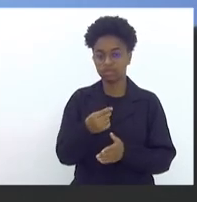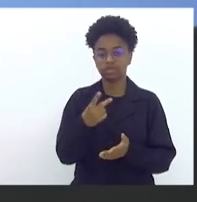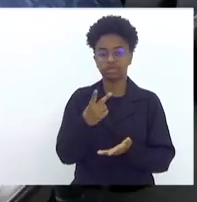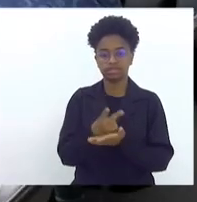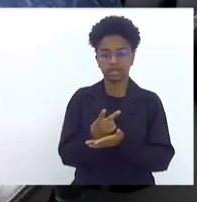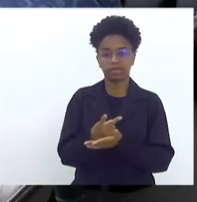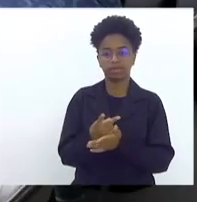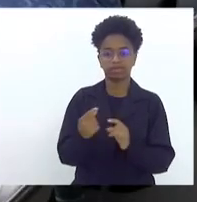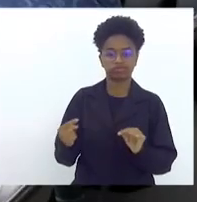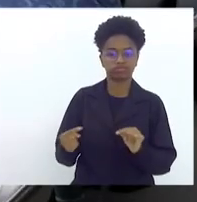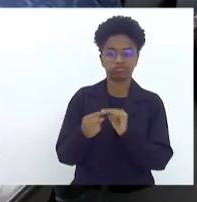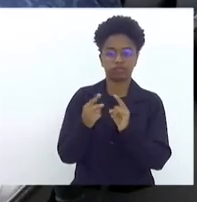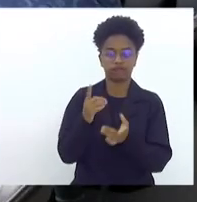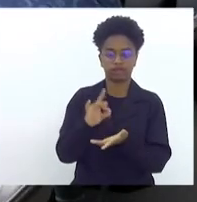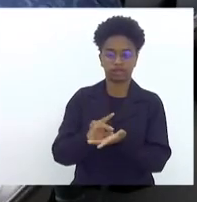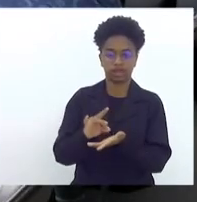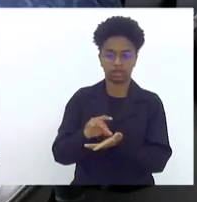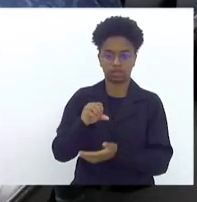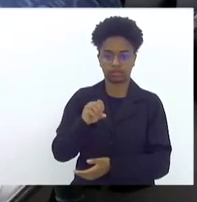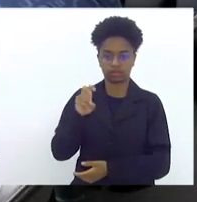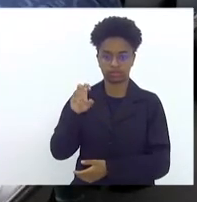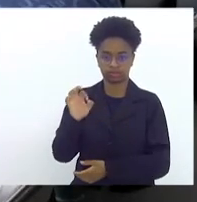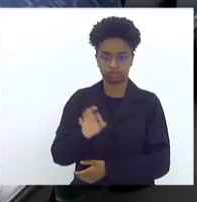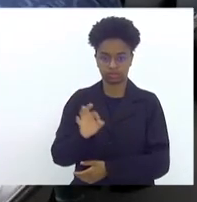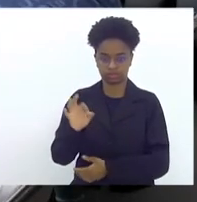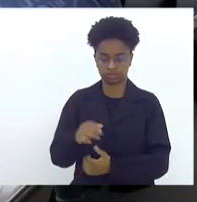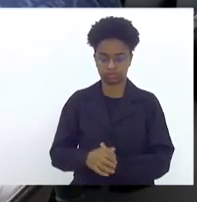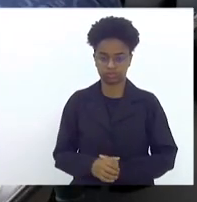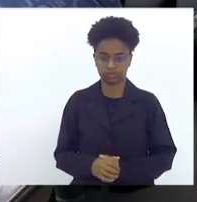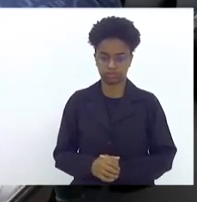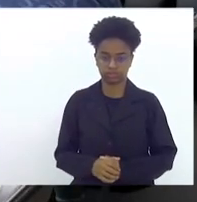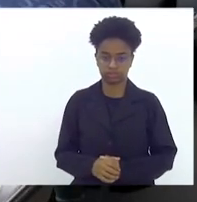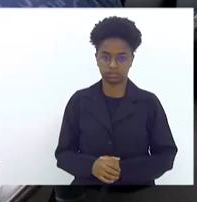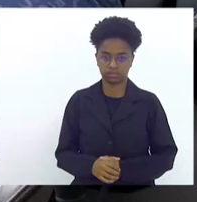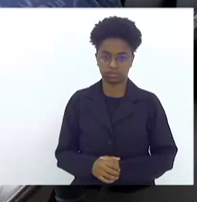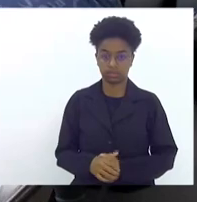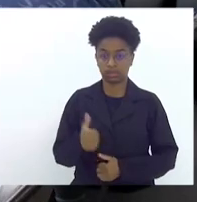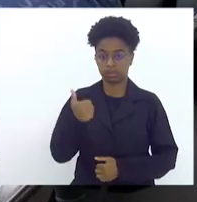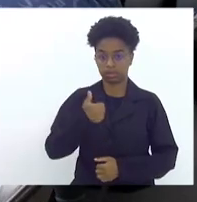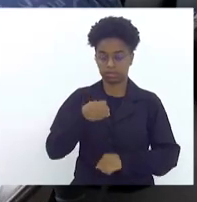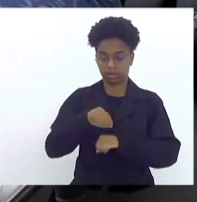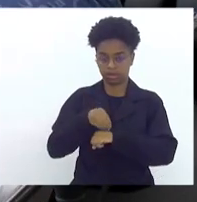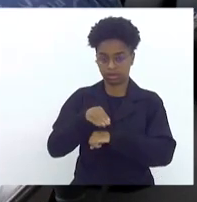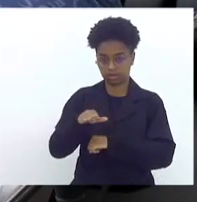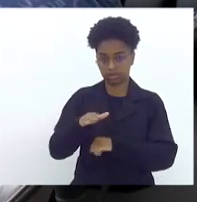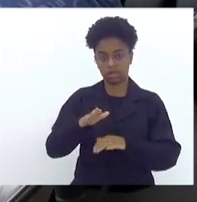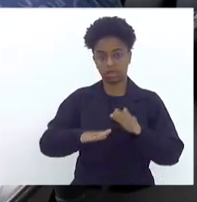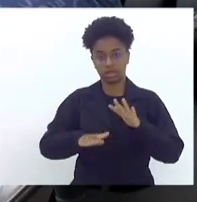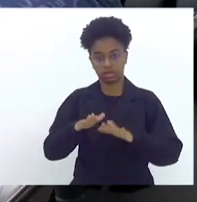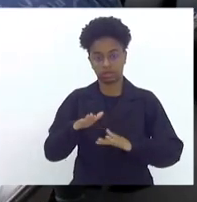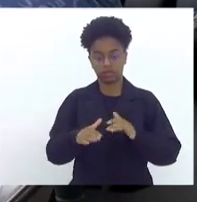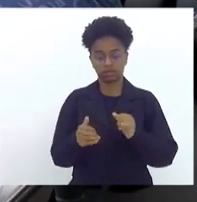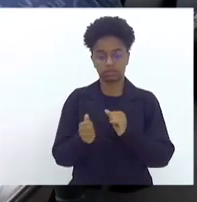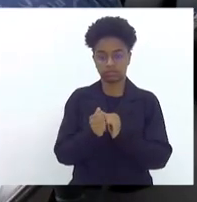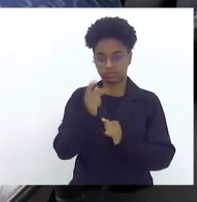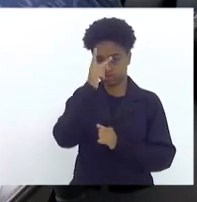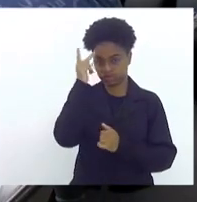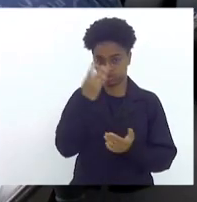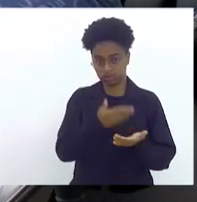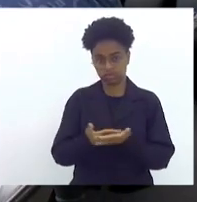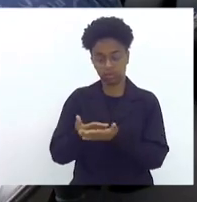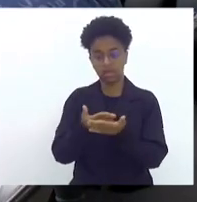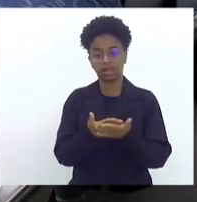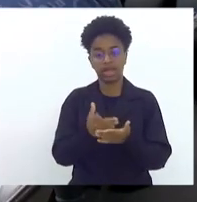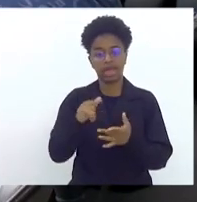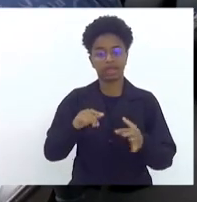se confirmando com 95% a primeira sugestão talvez como estudioso do caso essa integração do